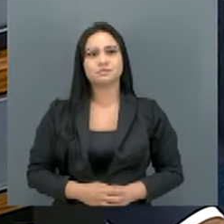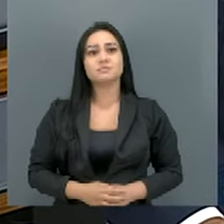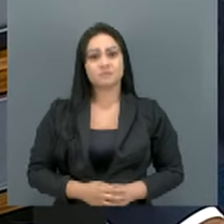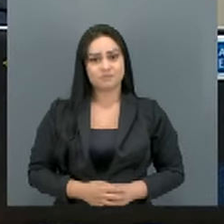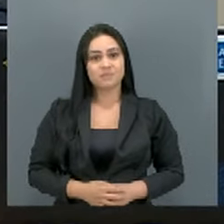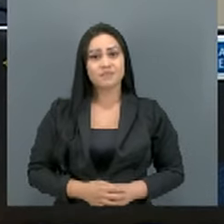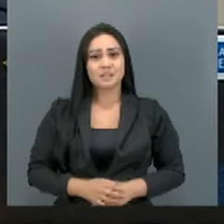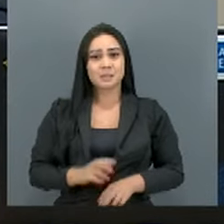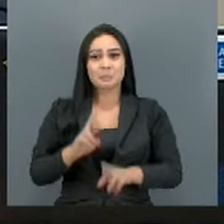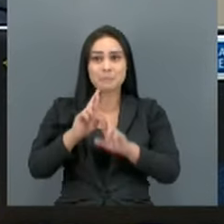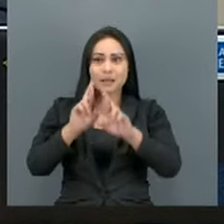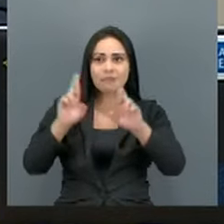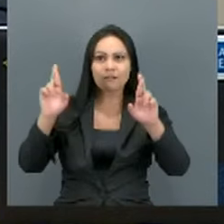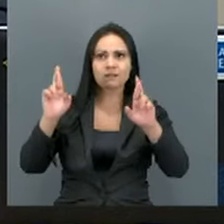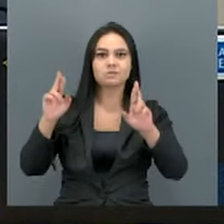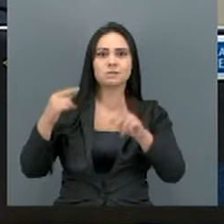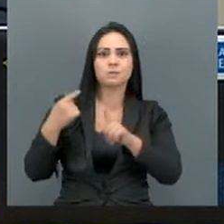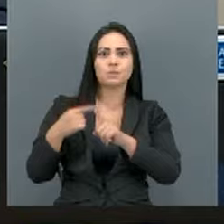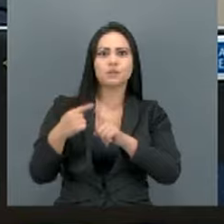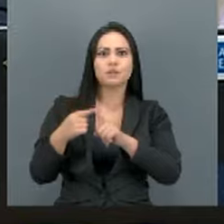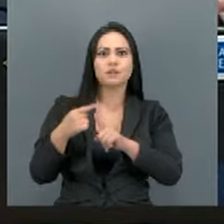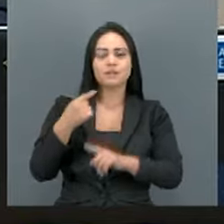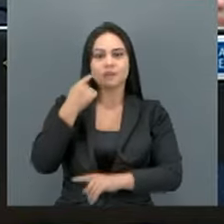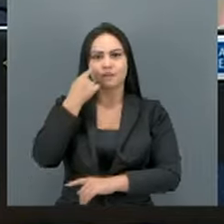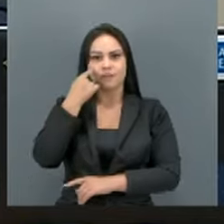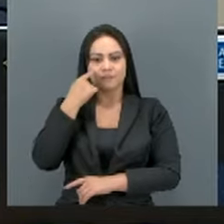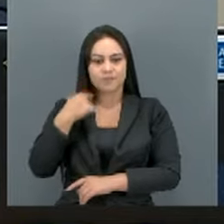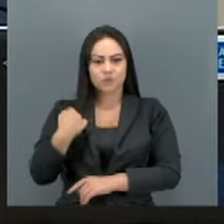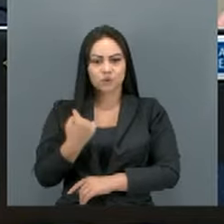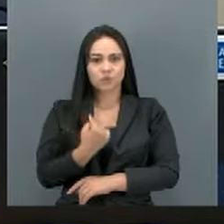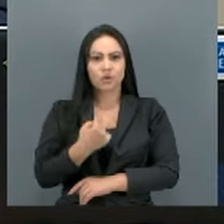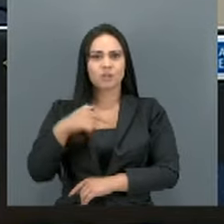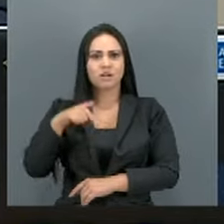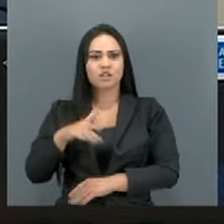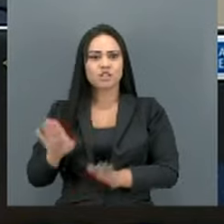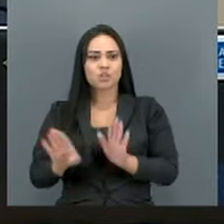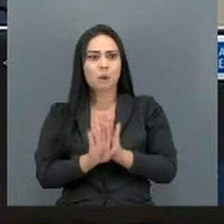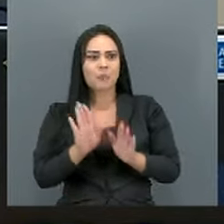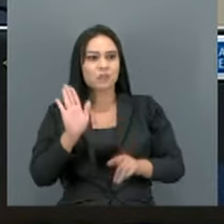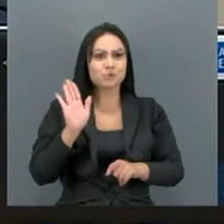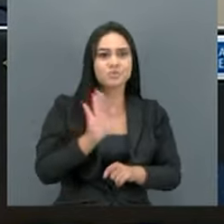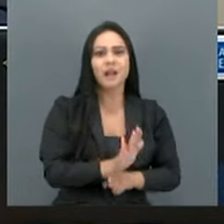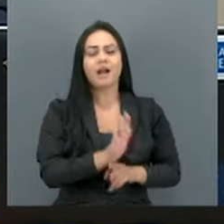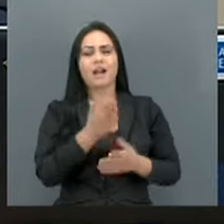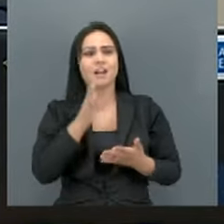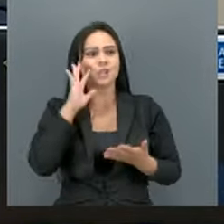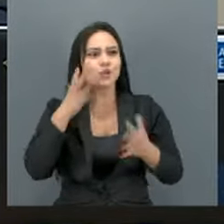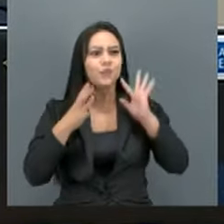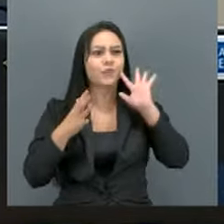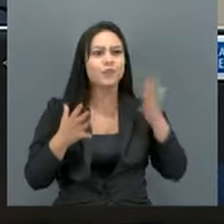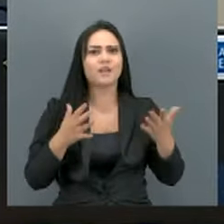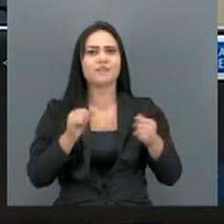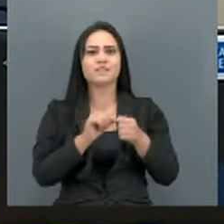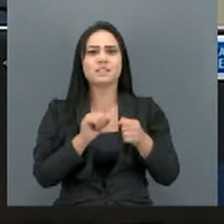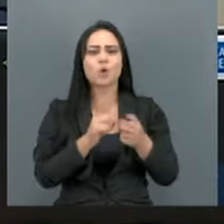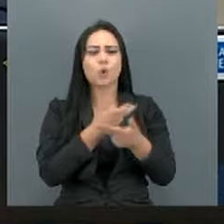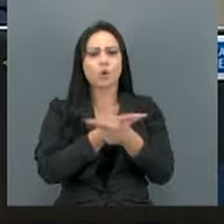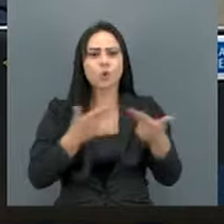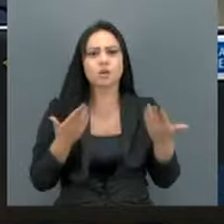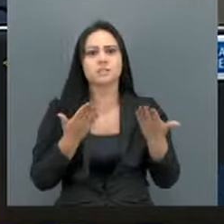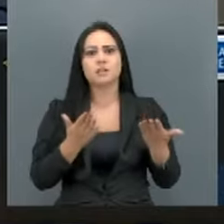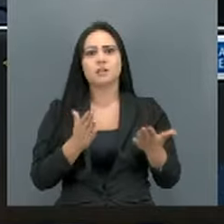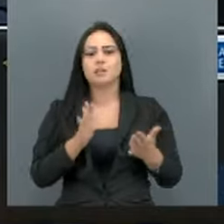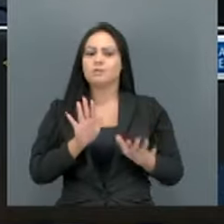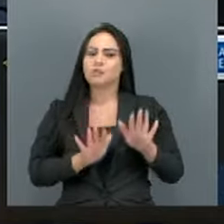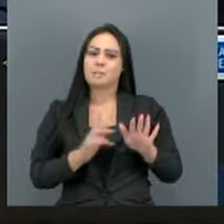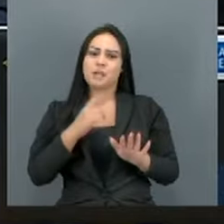depositam esperança, porque eles veem nós ali que chegou para socorrê-los, fazer algo, e a gente sabe que não depende só da